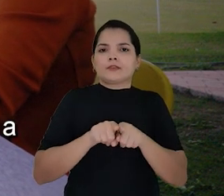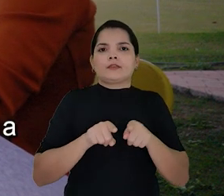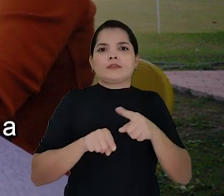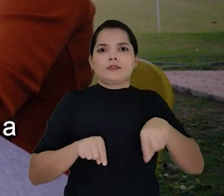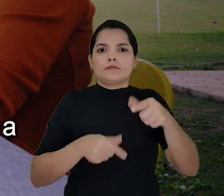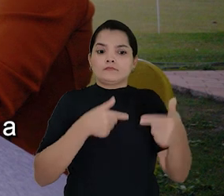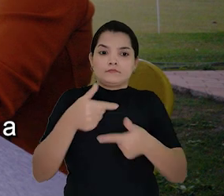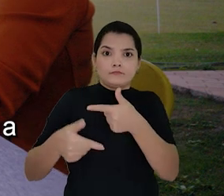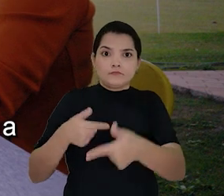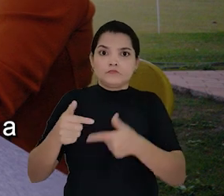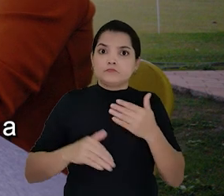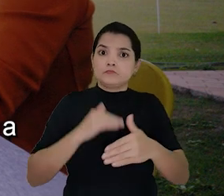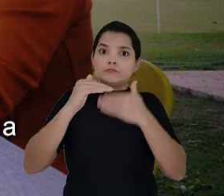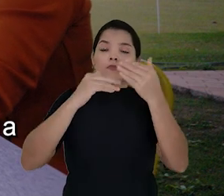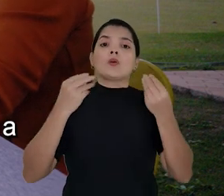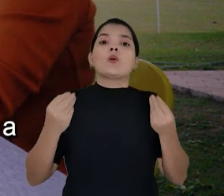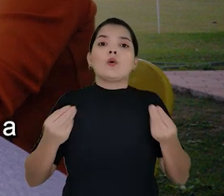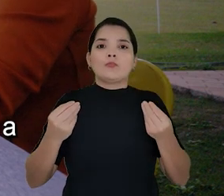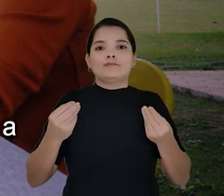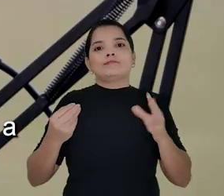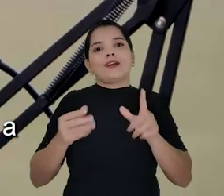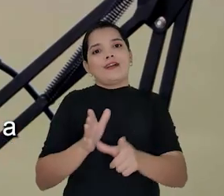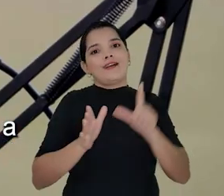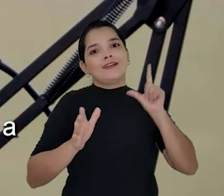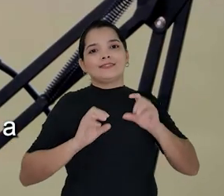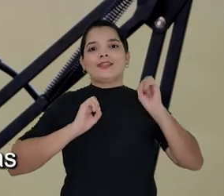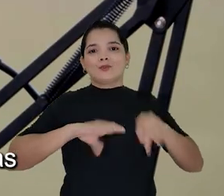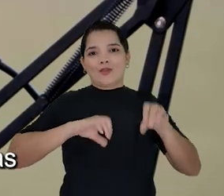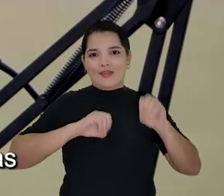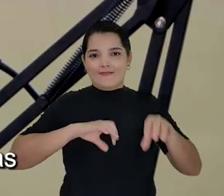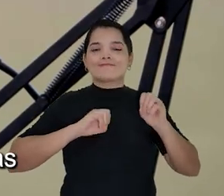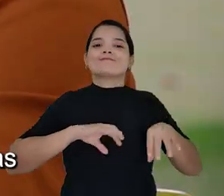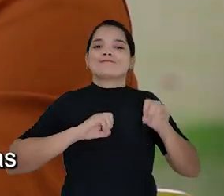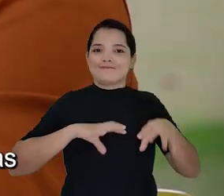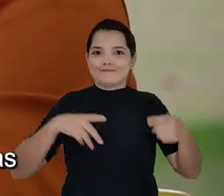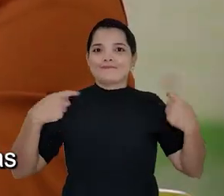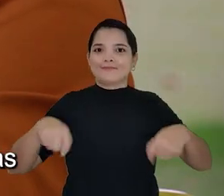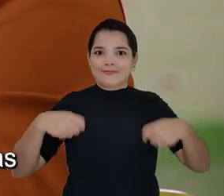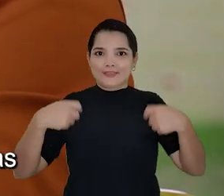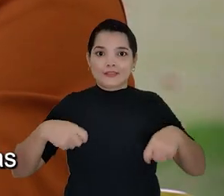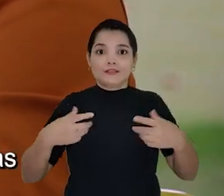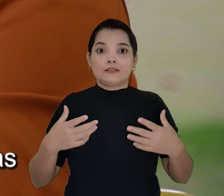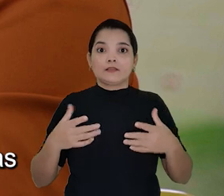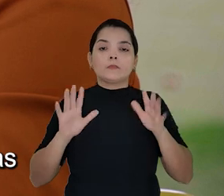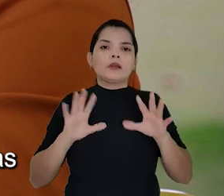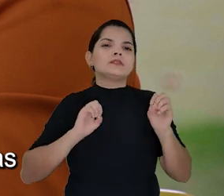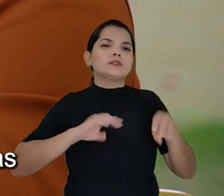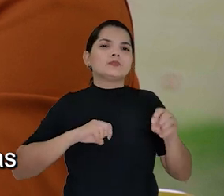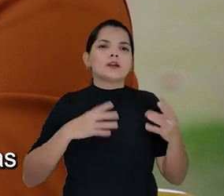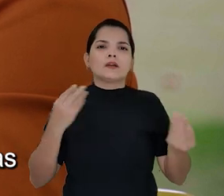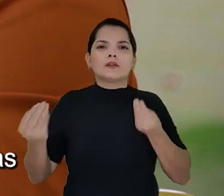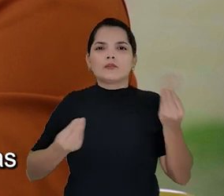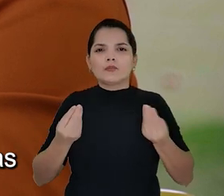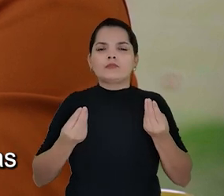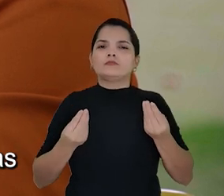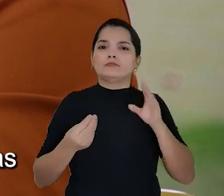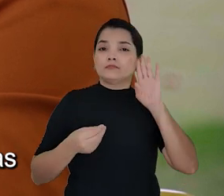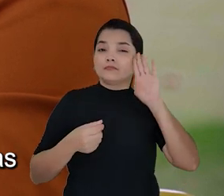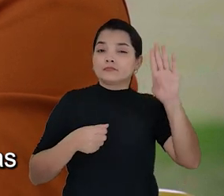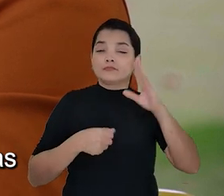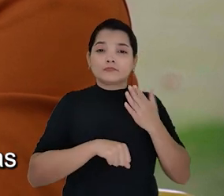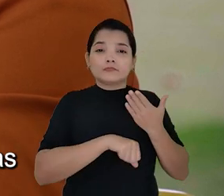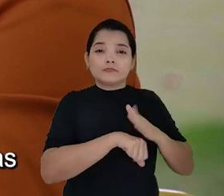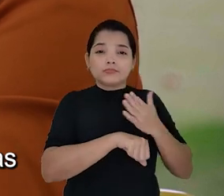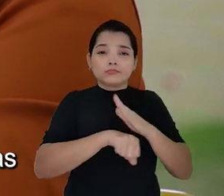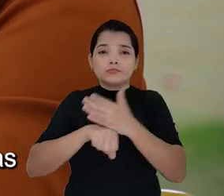atividades serem desenvolvidas é preciso educar né é preciso edicar educar de uma forma a trabalhar uma educação